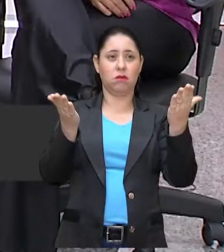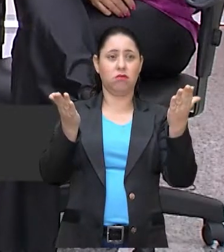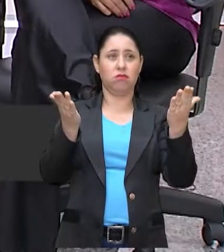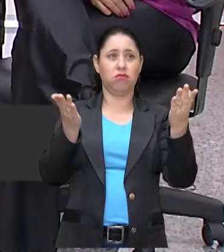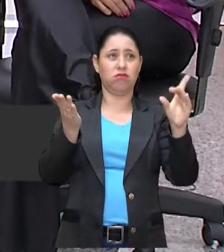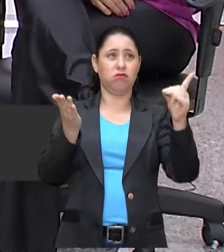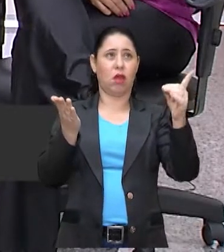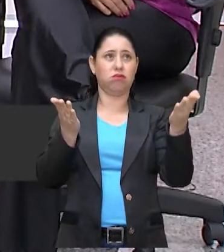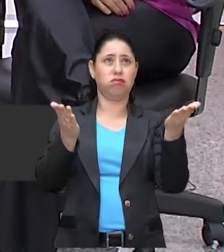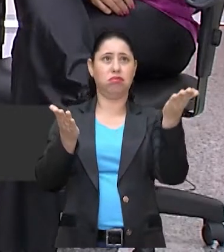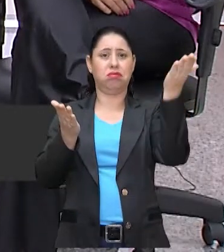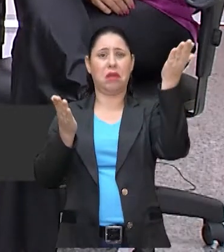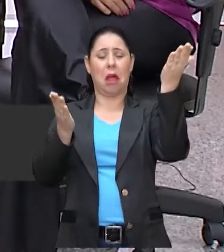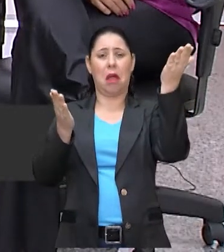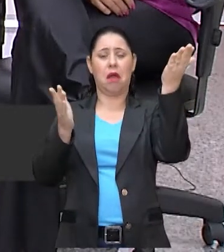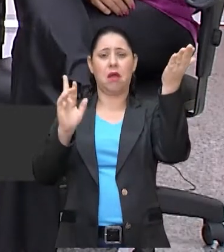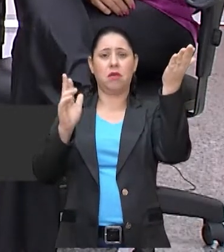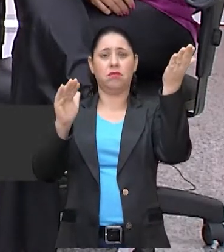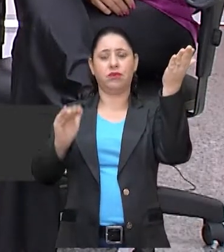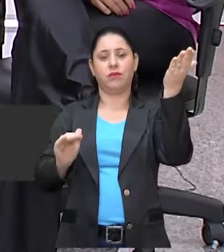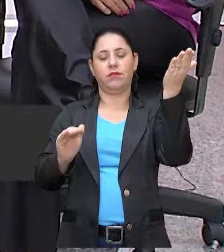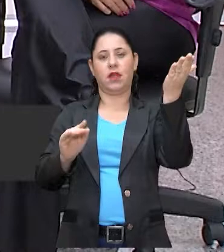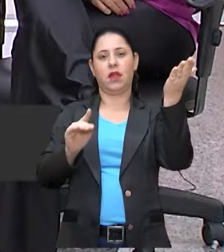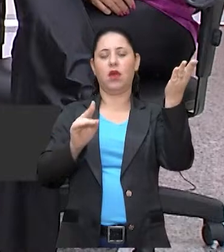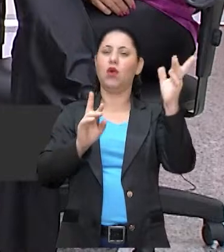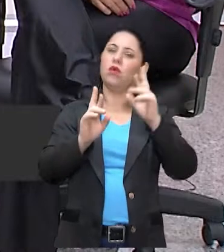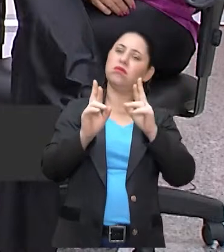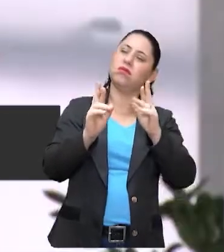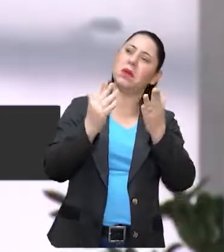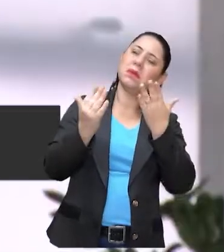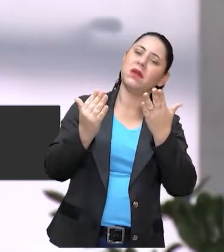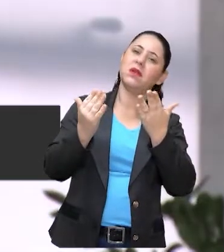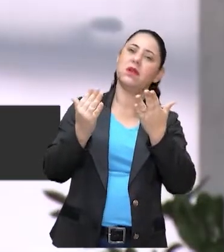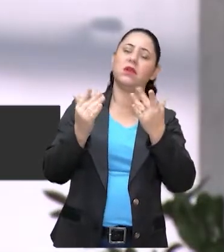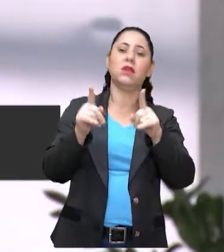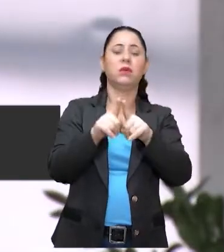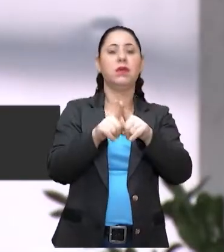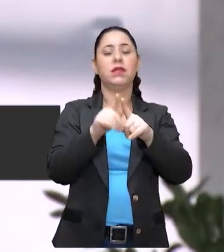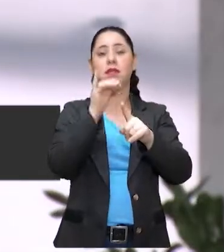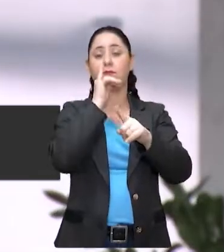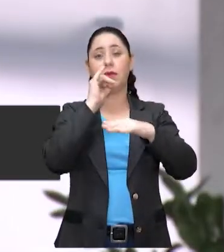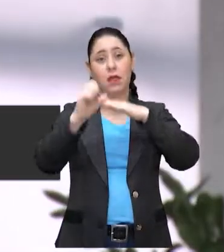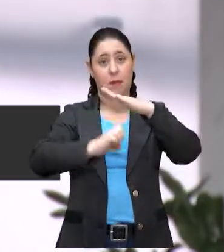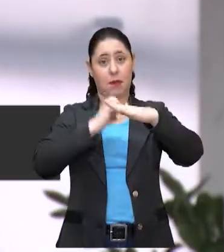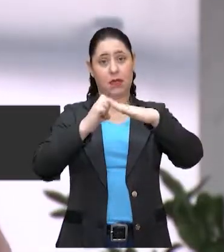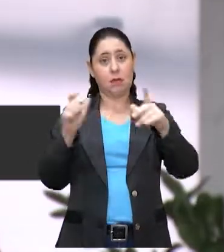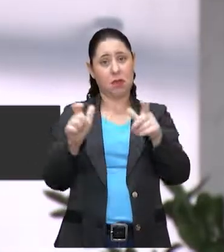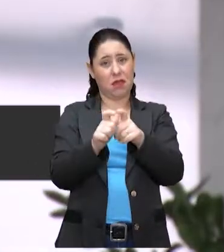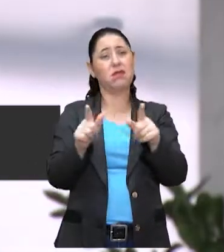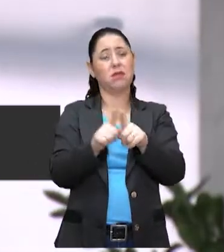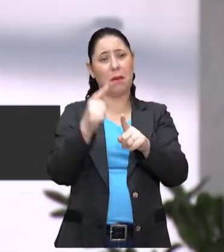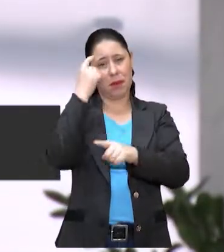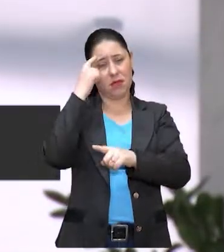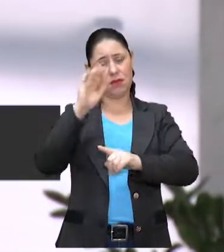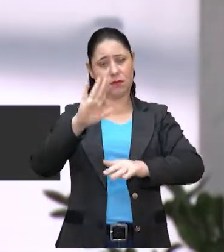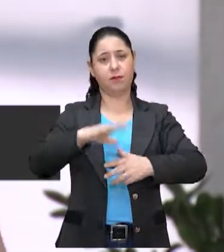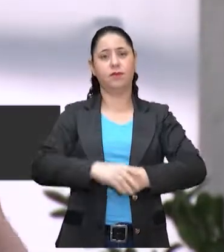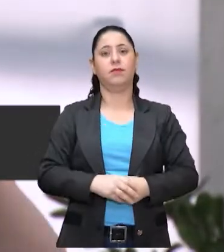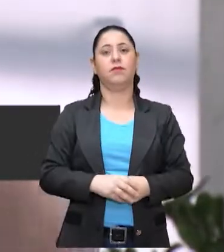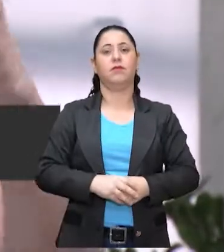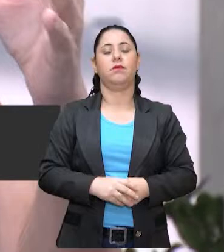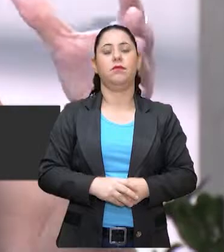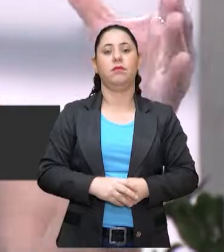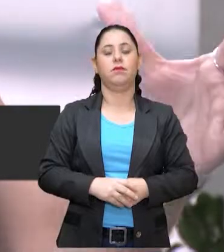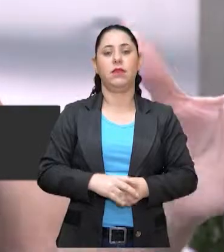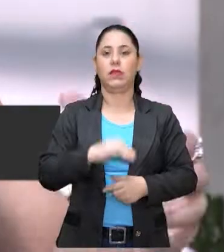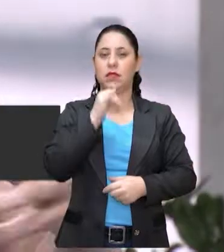mas Mas pequenos negócios, porque mesmo assim, vamos imaginar... um pequeno e médio agricultor rural, que